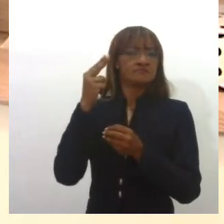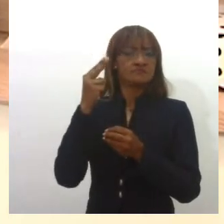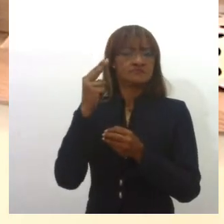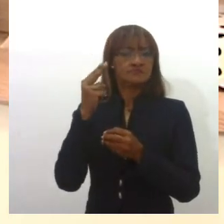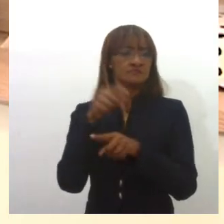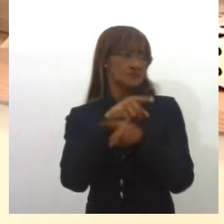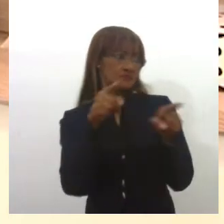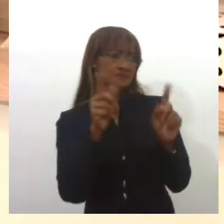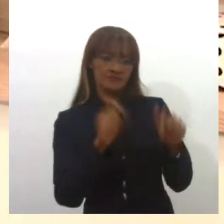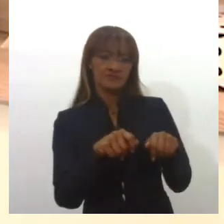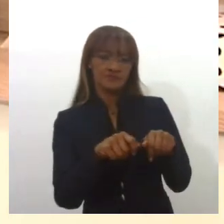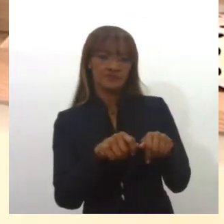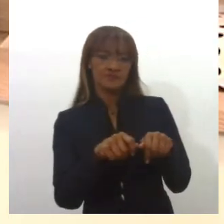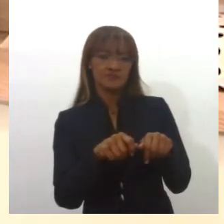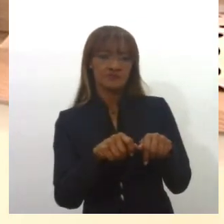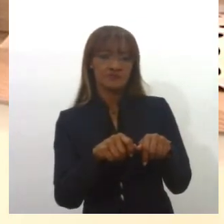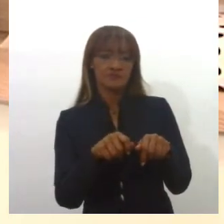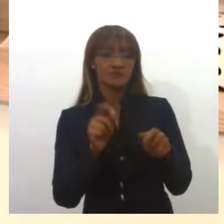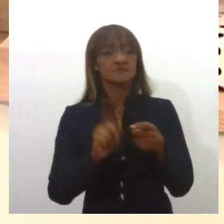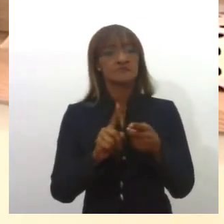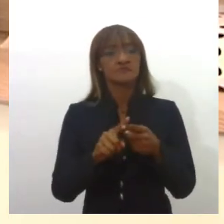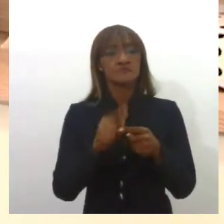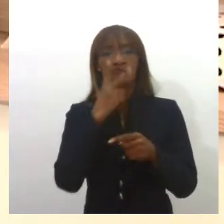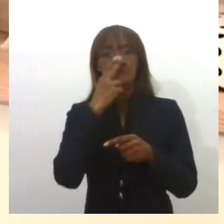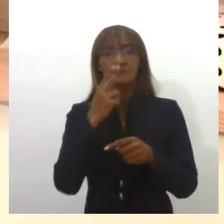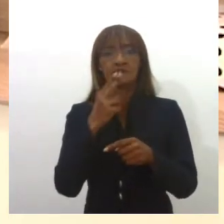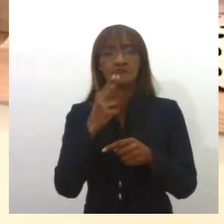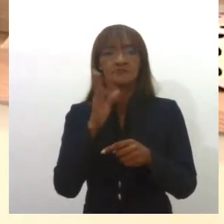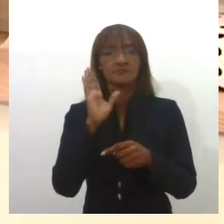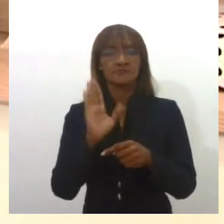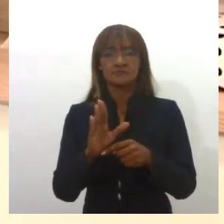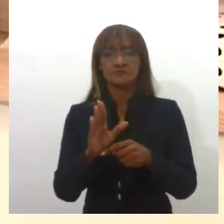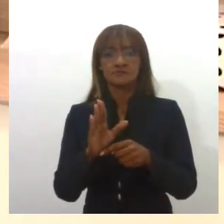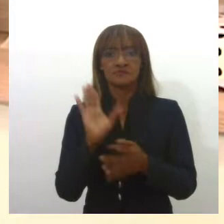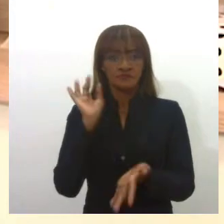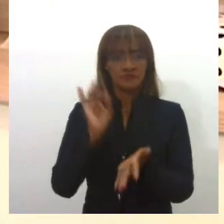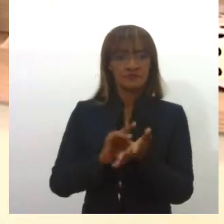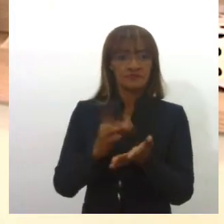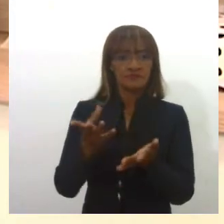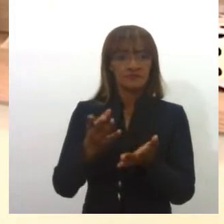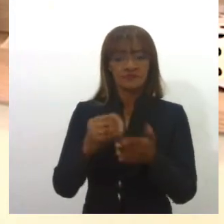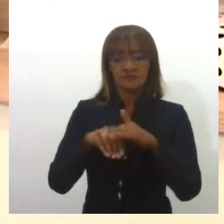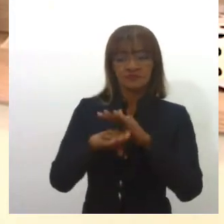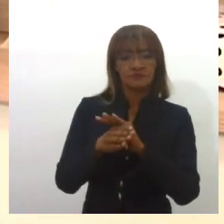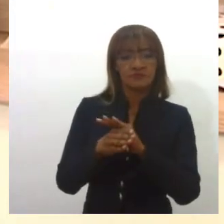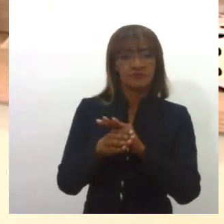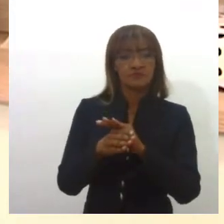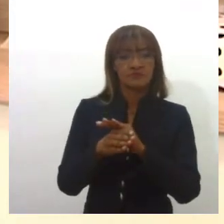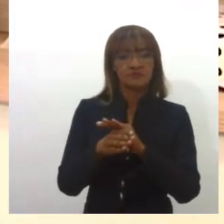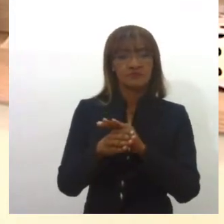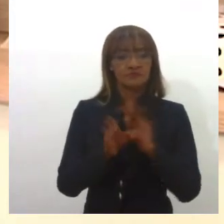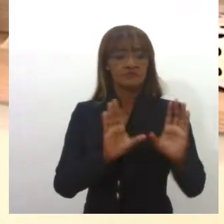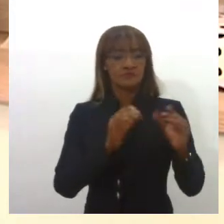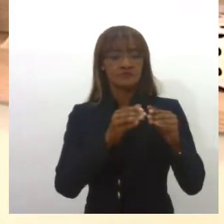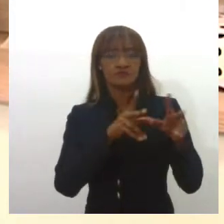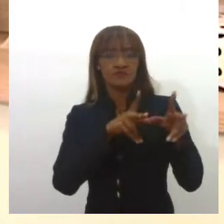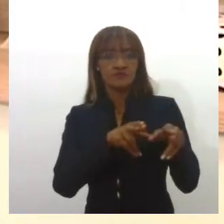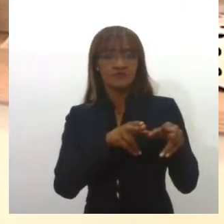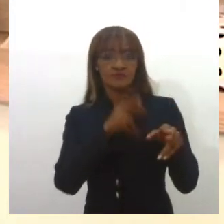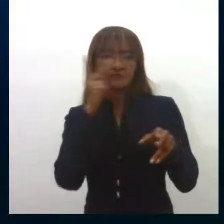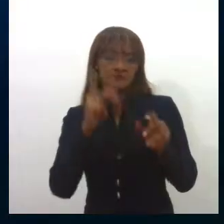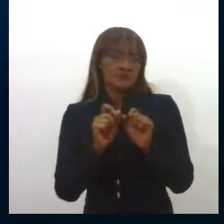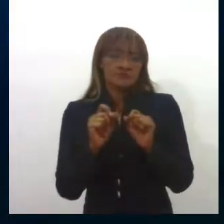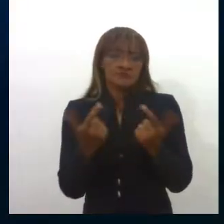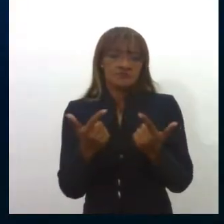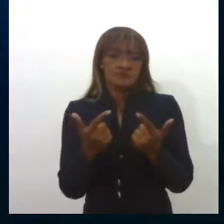mundo faz. Portanto, tornar isso um ato legítimo só porque ele é do conjunto das pessoas. Claro que ele